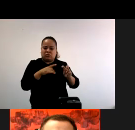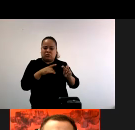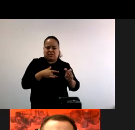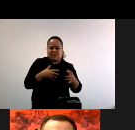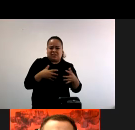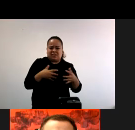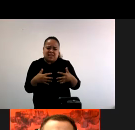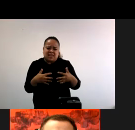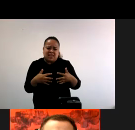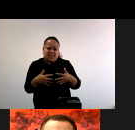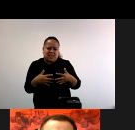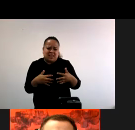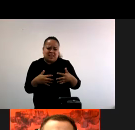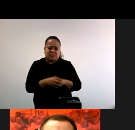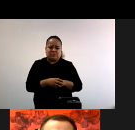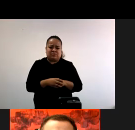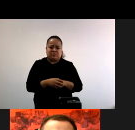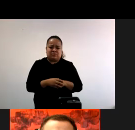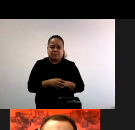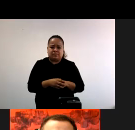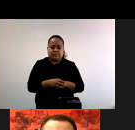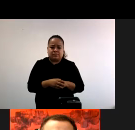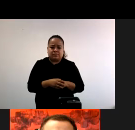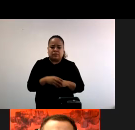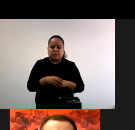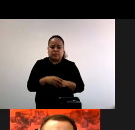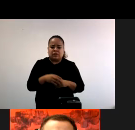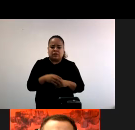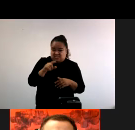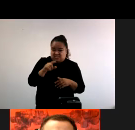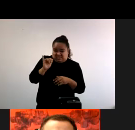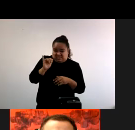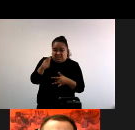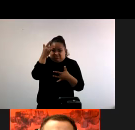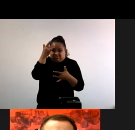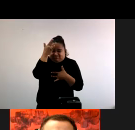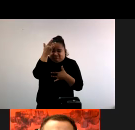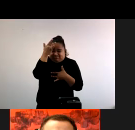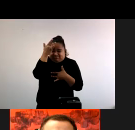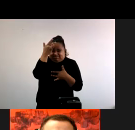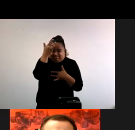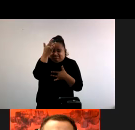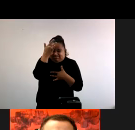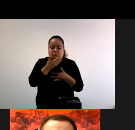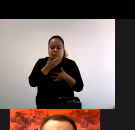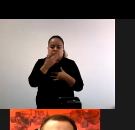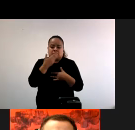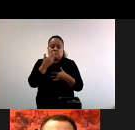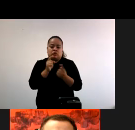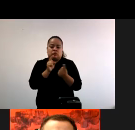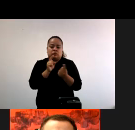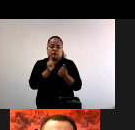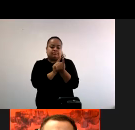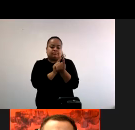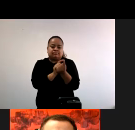levar pelo pânico, porque é uma doença que pode afetar qualquer pessoa através do contato. Mas se foi